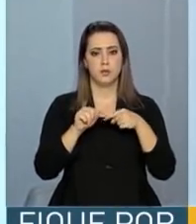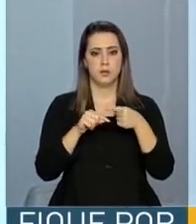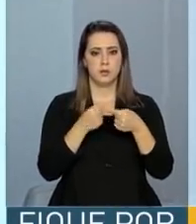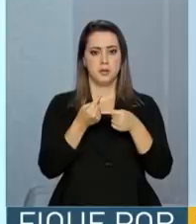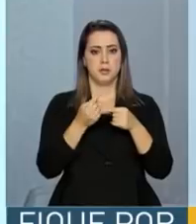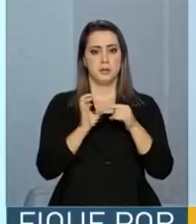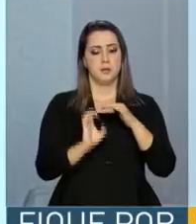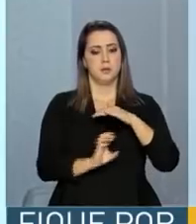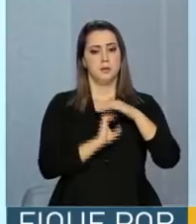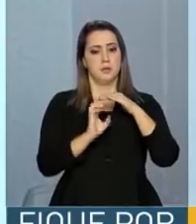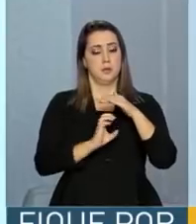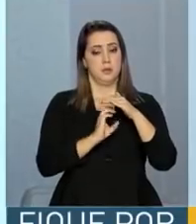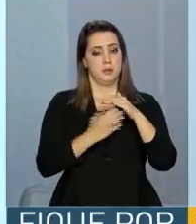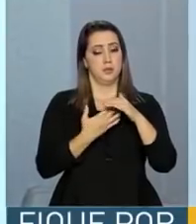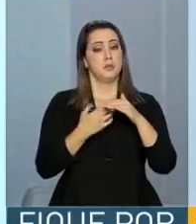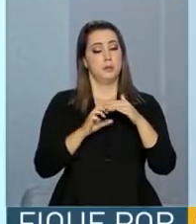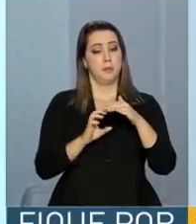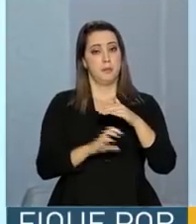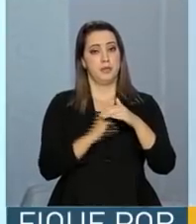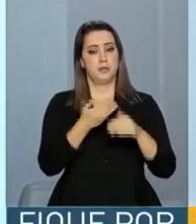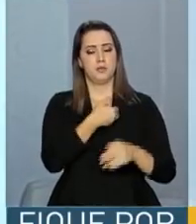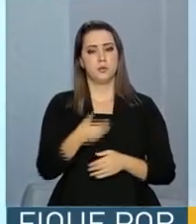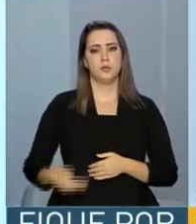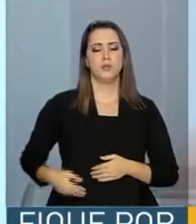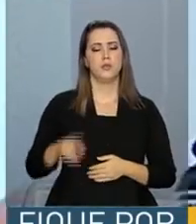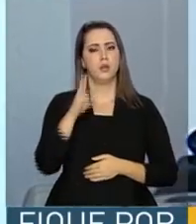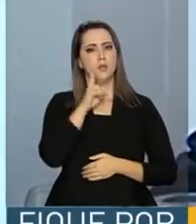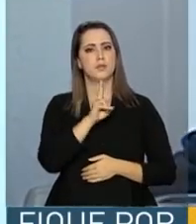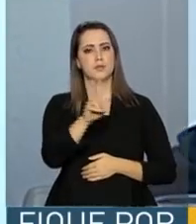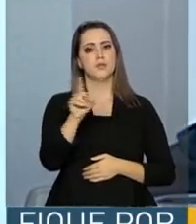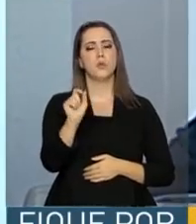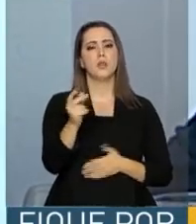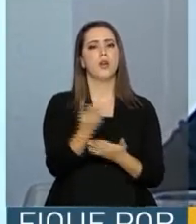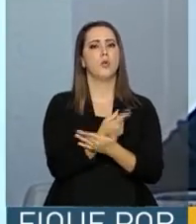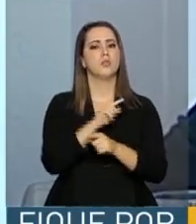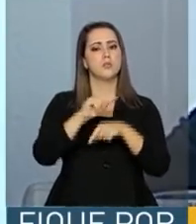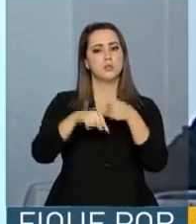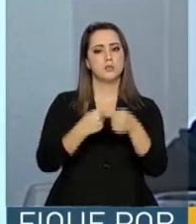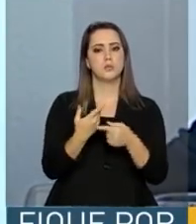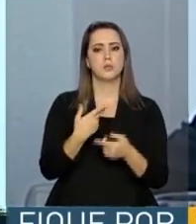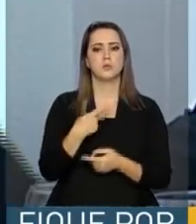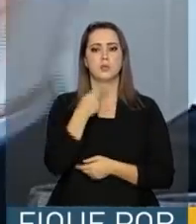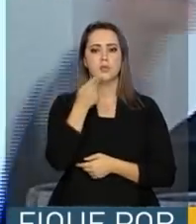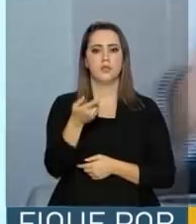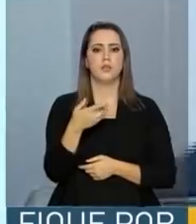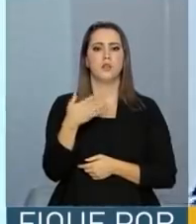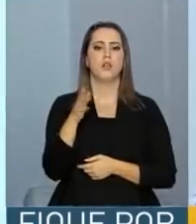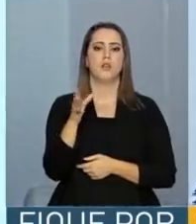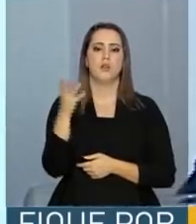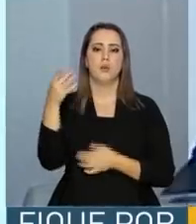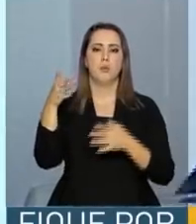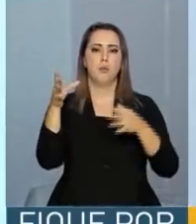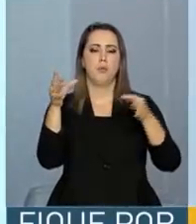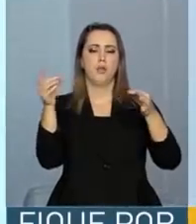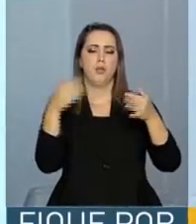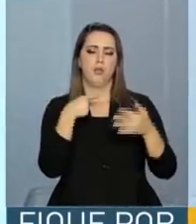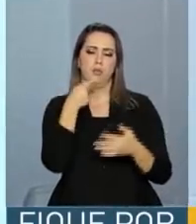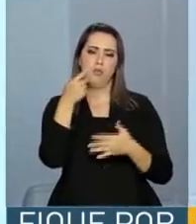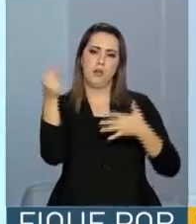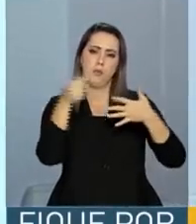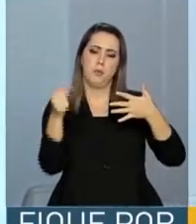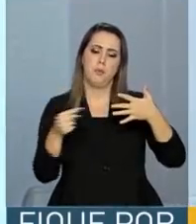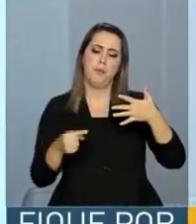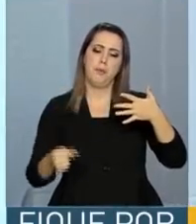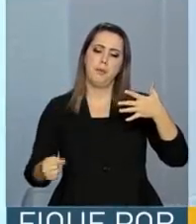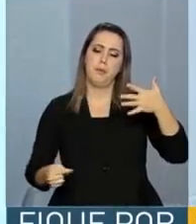as estatais neste ano e meio vocês verificaram o que aconteceu depois vou passar eu não vou ser cansativo tem aqui esta parte com para que